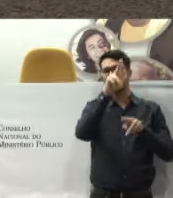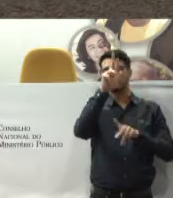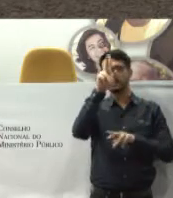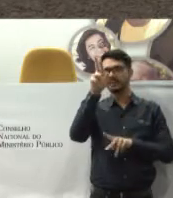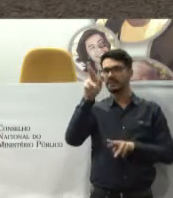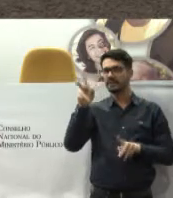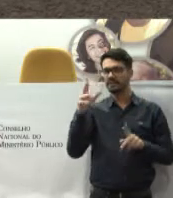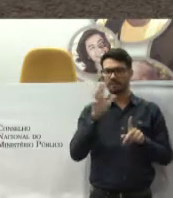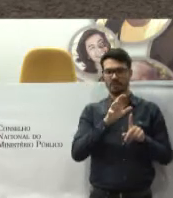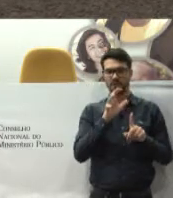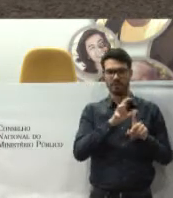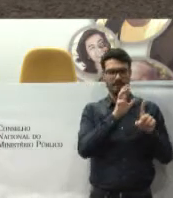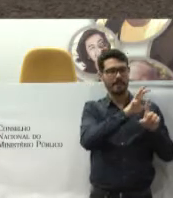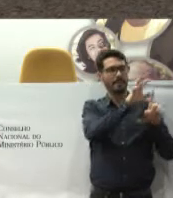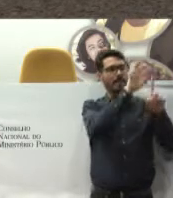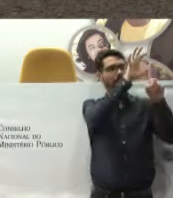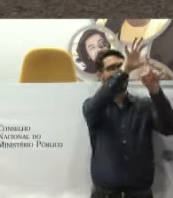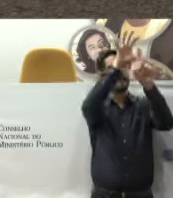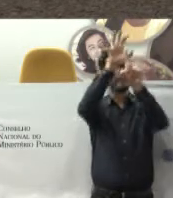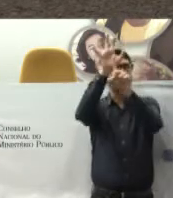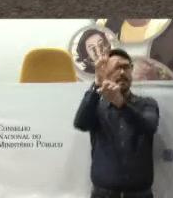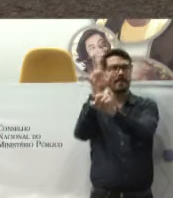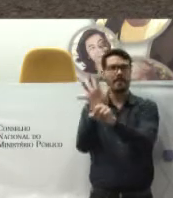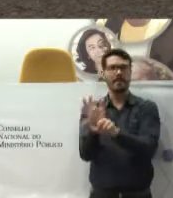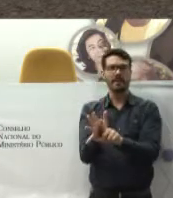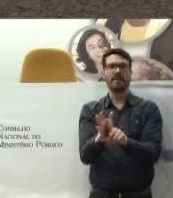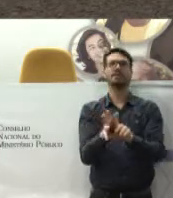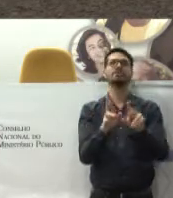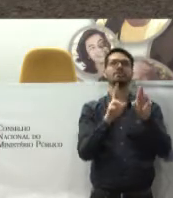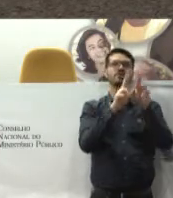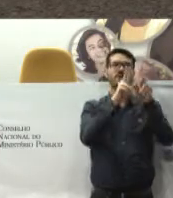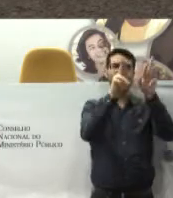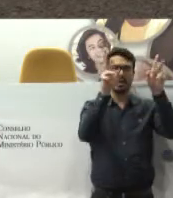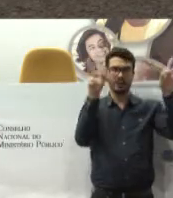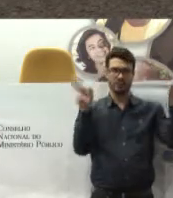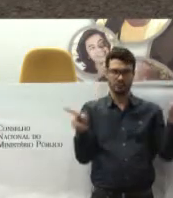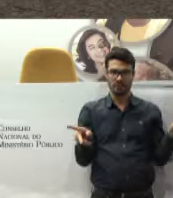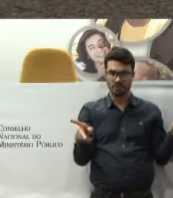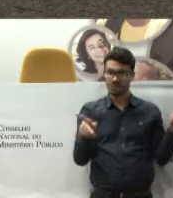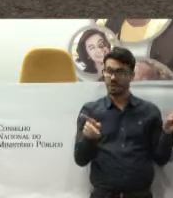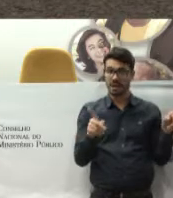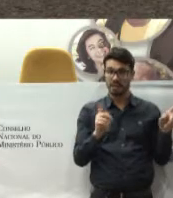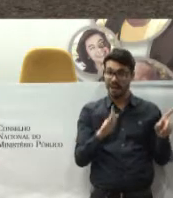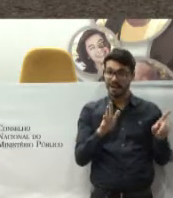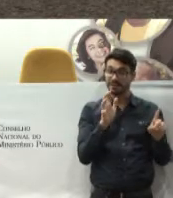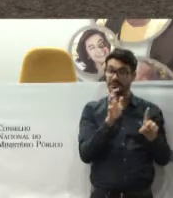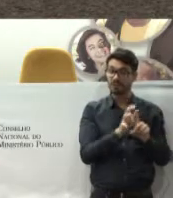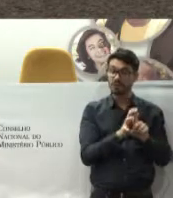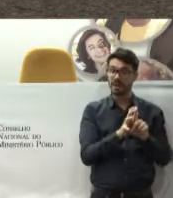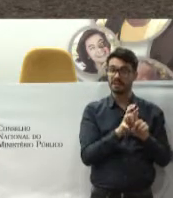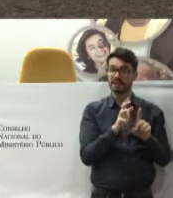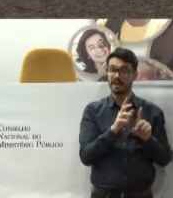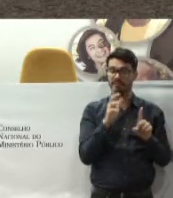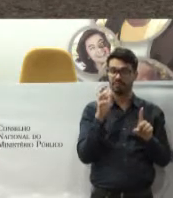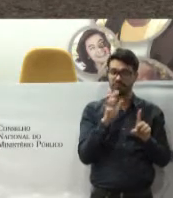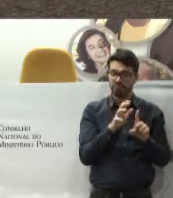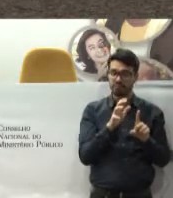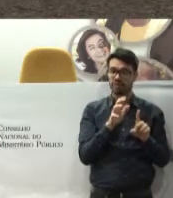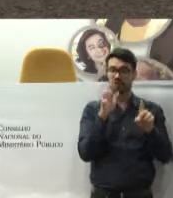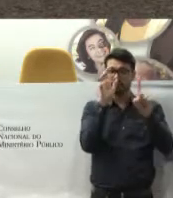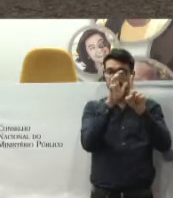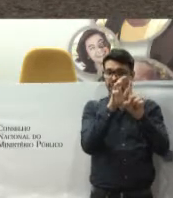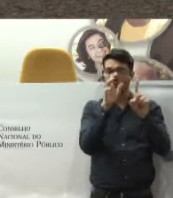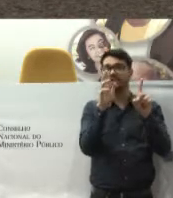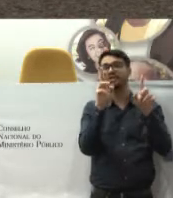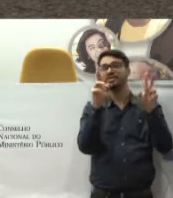distintas. As várias pessoas que são afetadas pelo litígio não são afetadas da mesma forma e nem com a